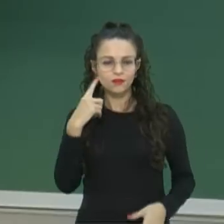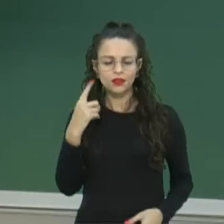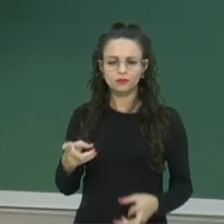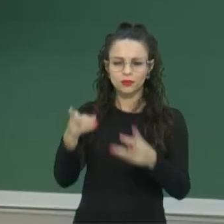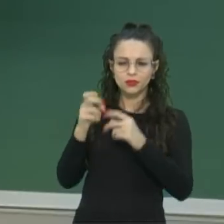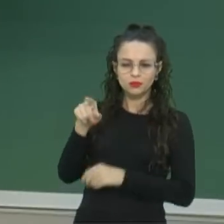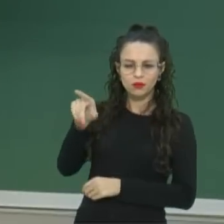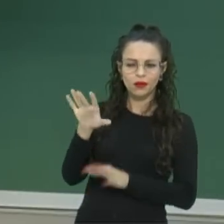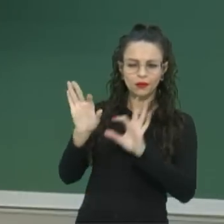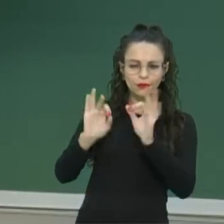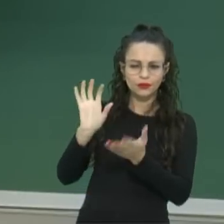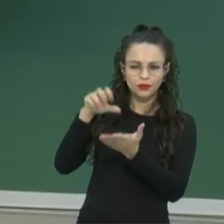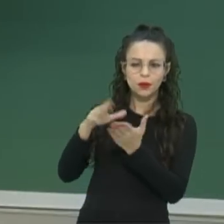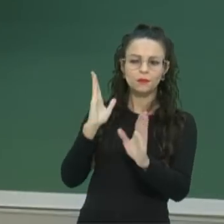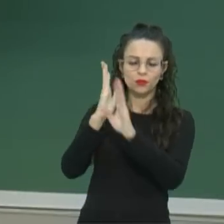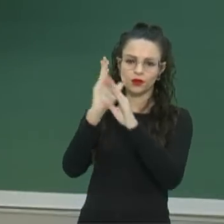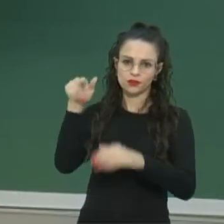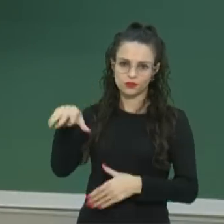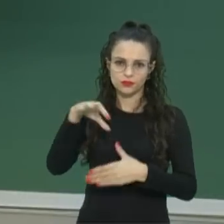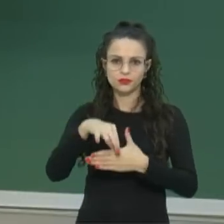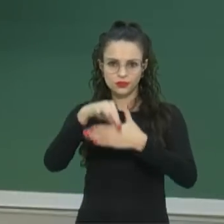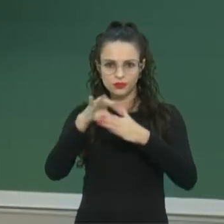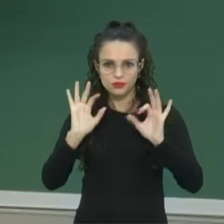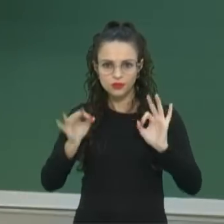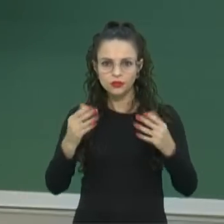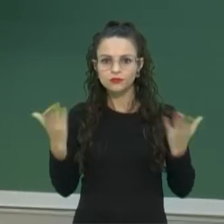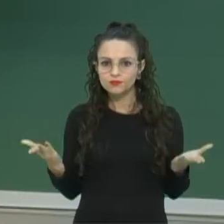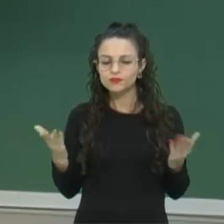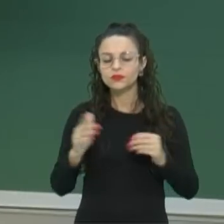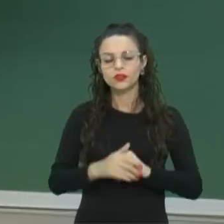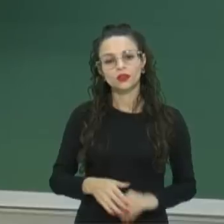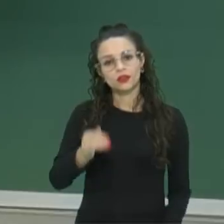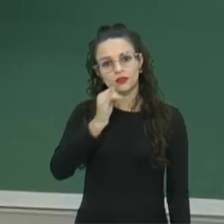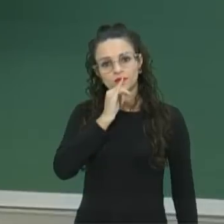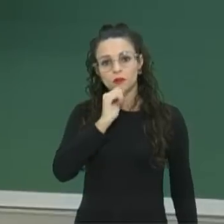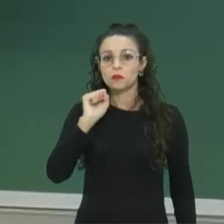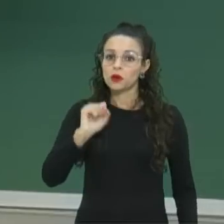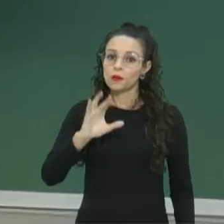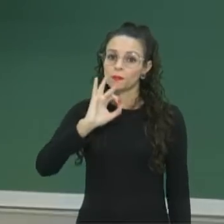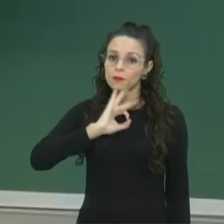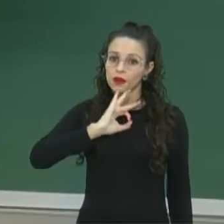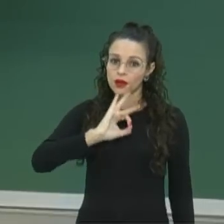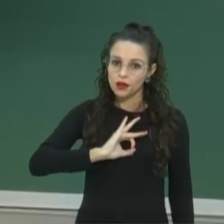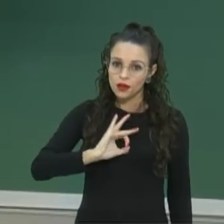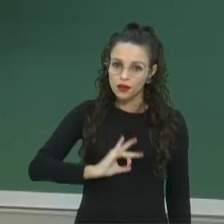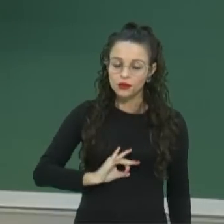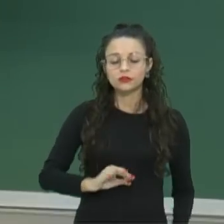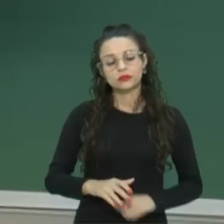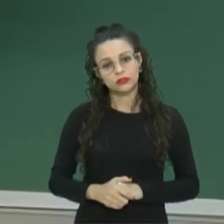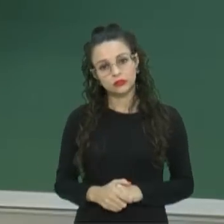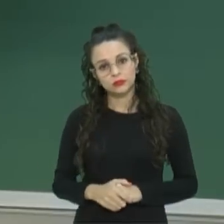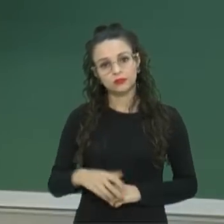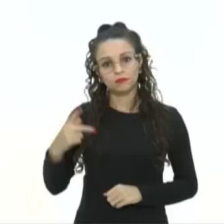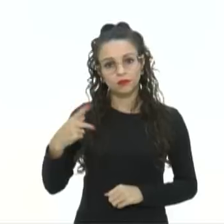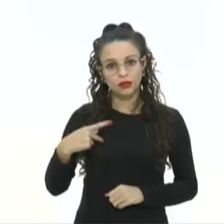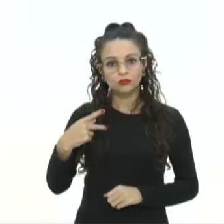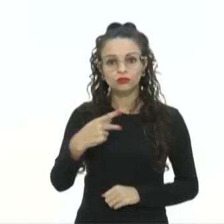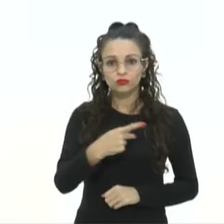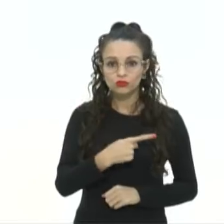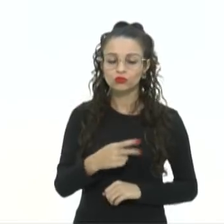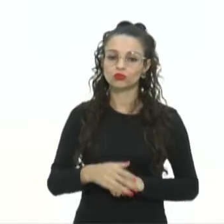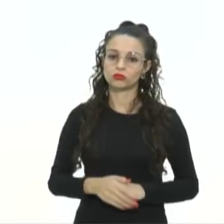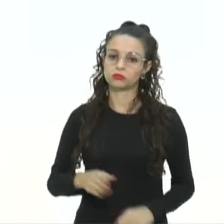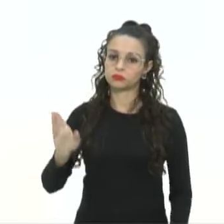uma organização religiosa pela liderança dela, que podem ser, por exemplo, padres, podem ser pastores, podem